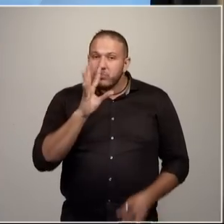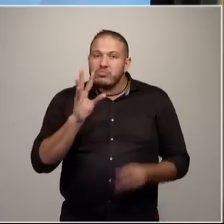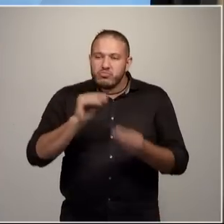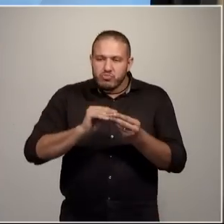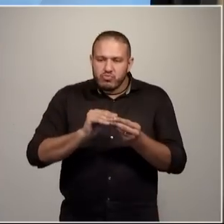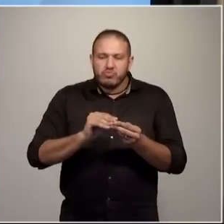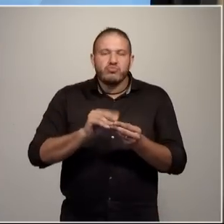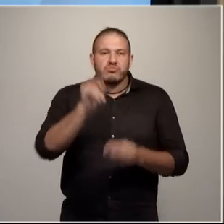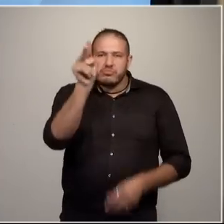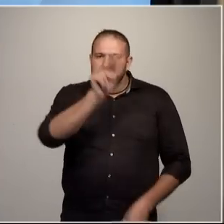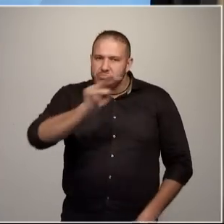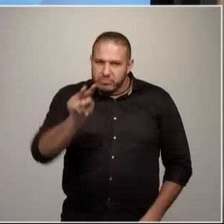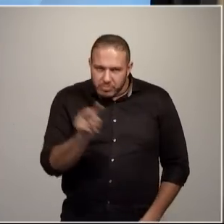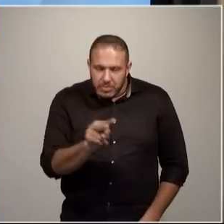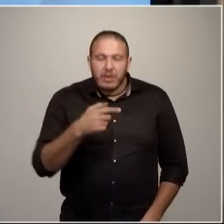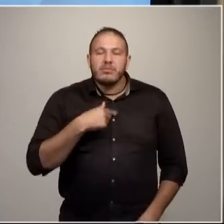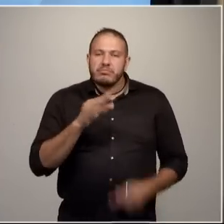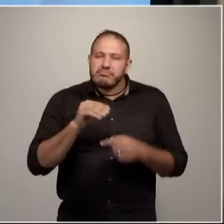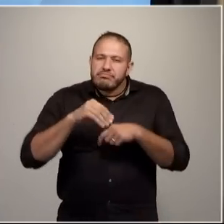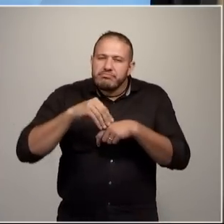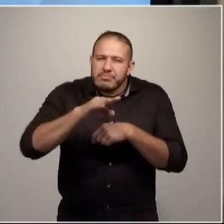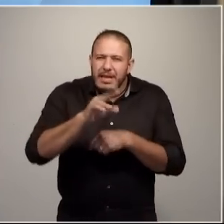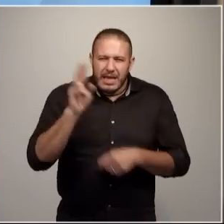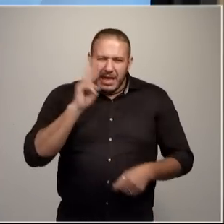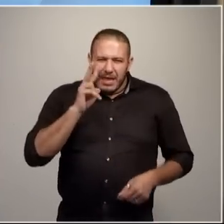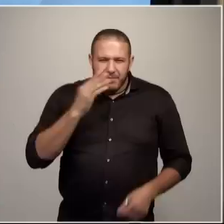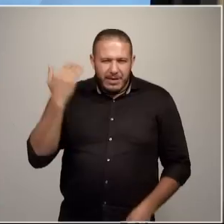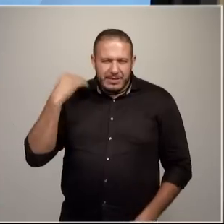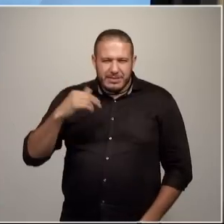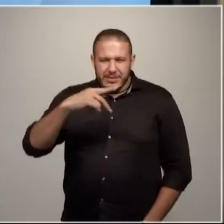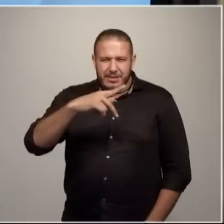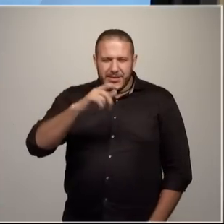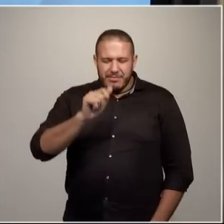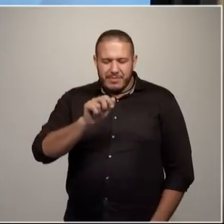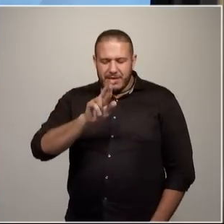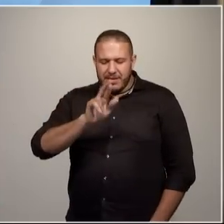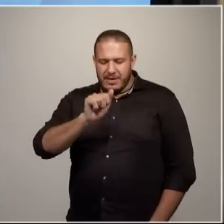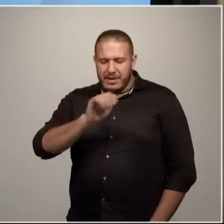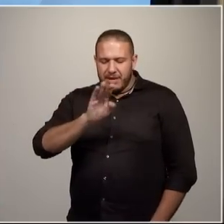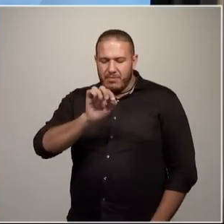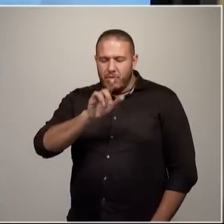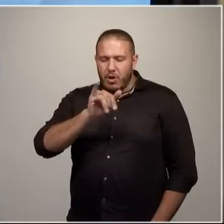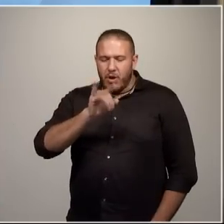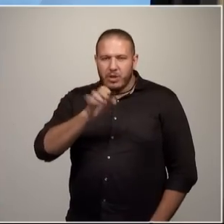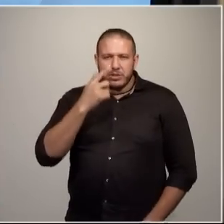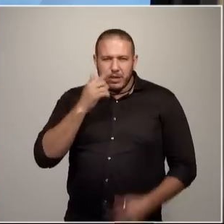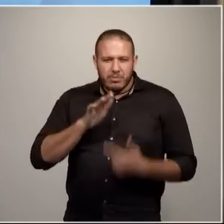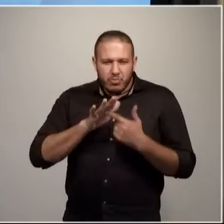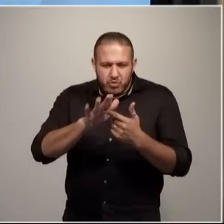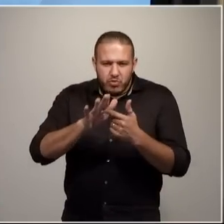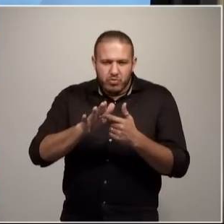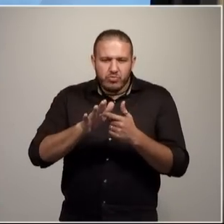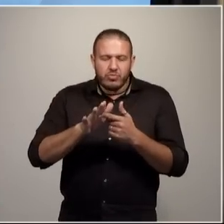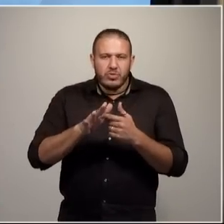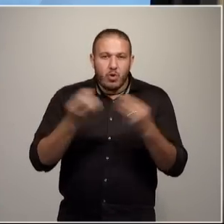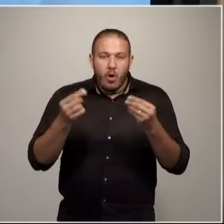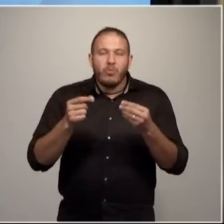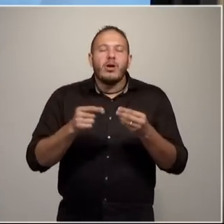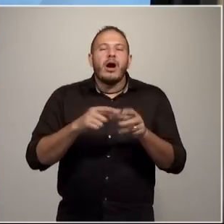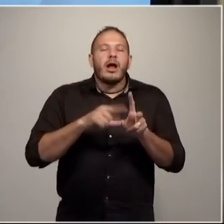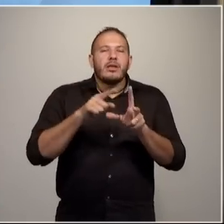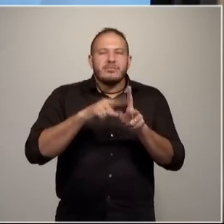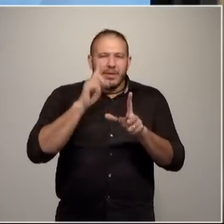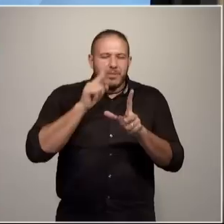debaixo do gráfico daquela superfície. Lembra aquele paraboloide de concavidade para baixo que eu mostrei agora de pouco? O volume